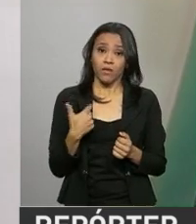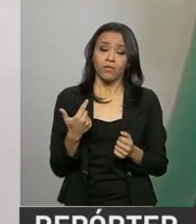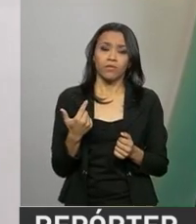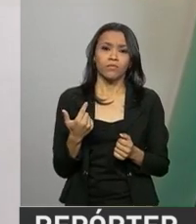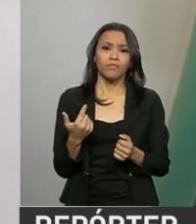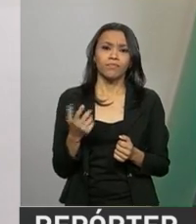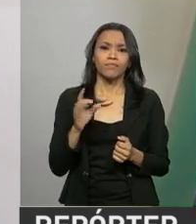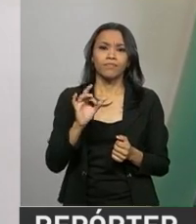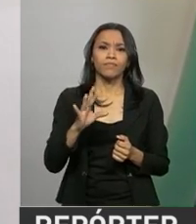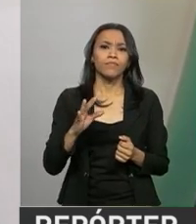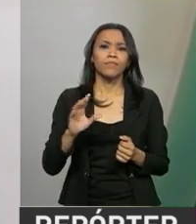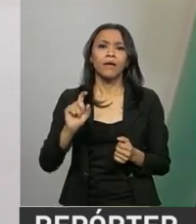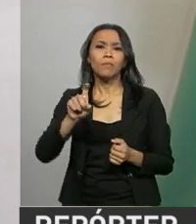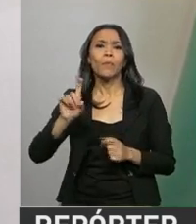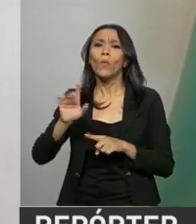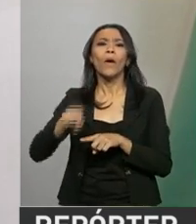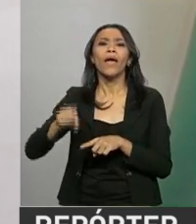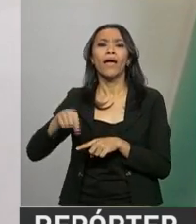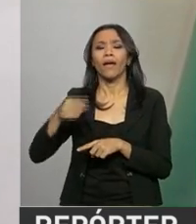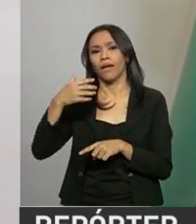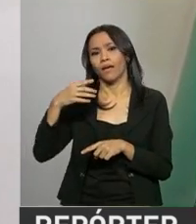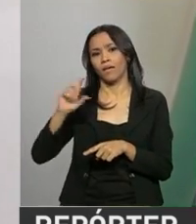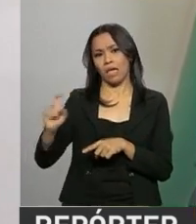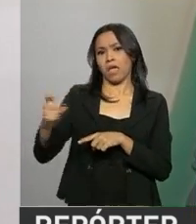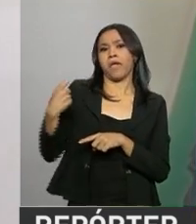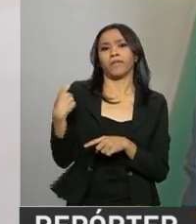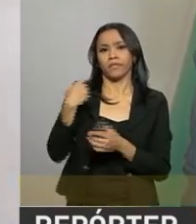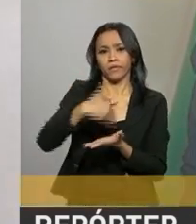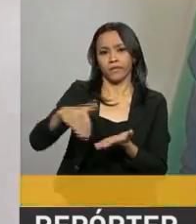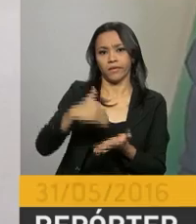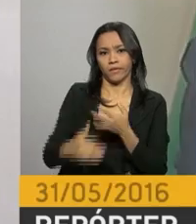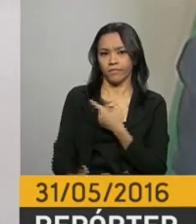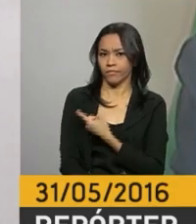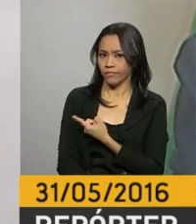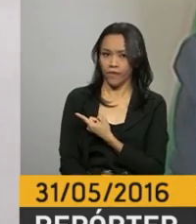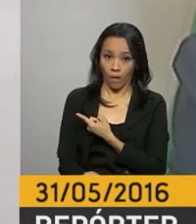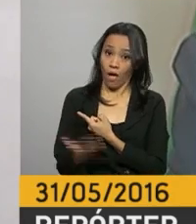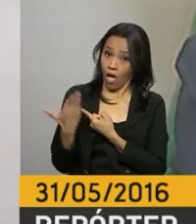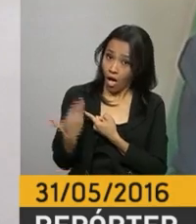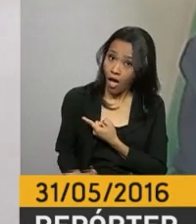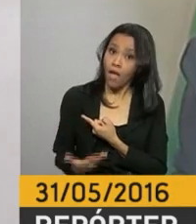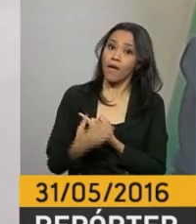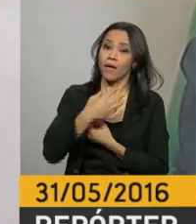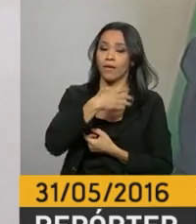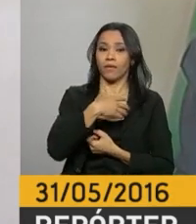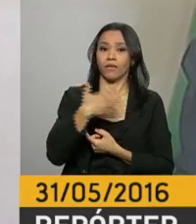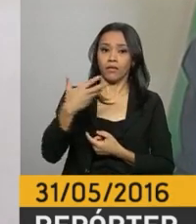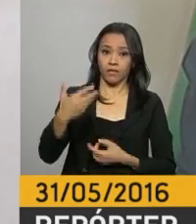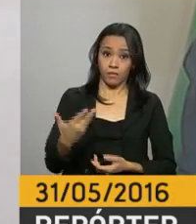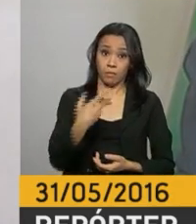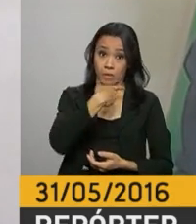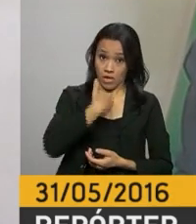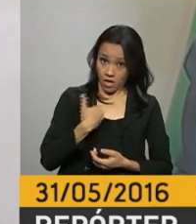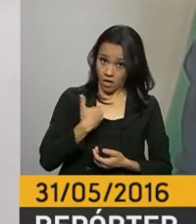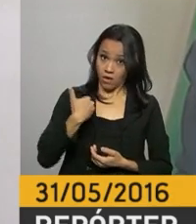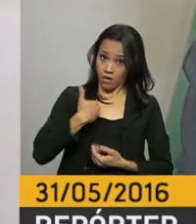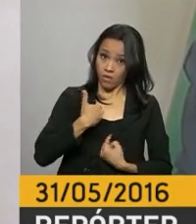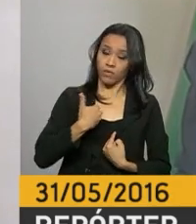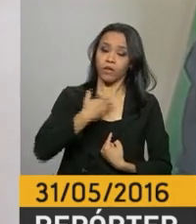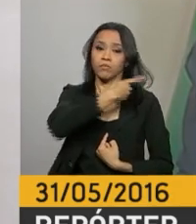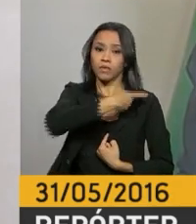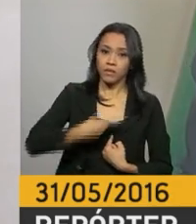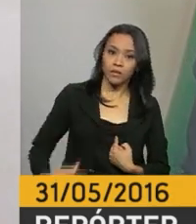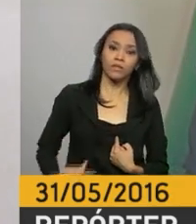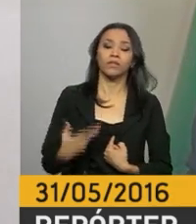é a presença do ex-secretário, mas é a presença do atual presidente da República, né, que vem ao lado do ministro da